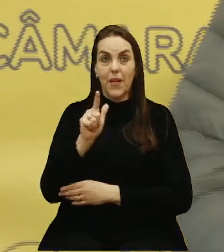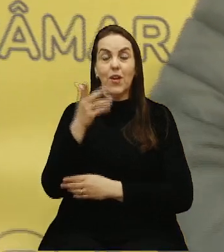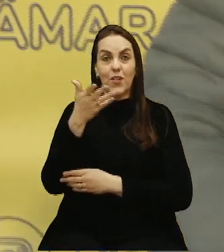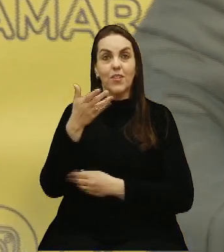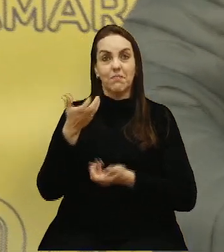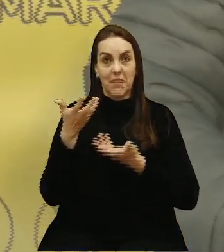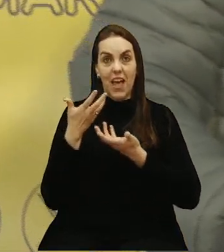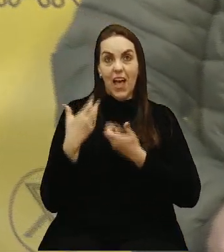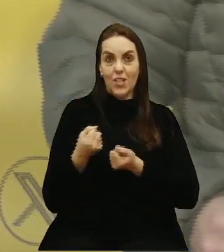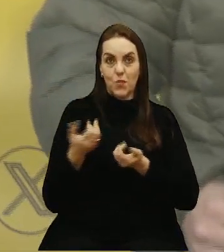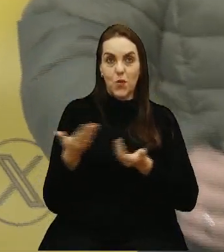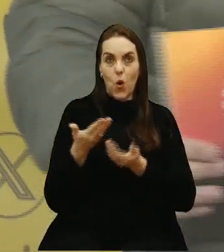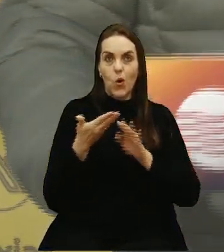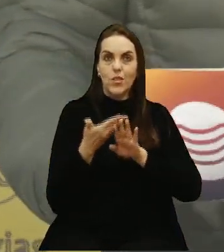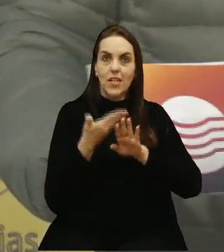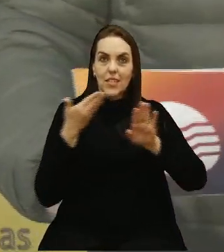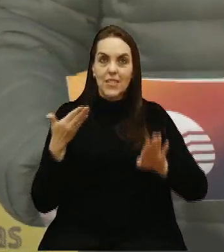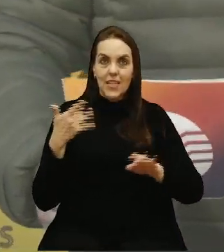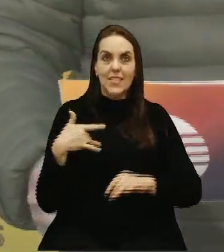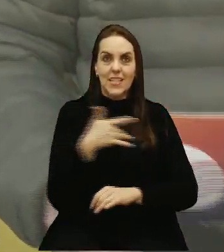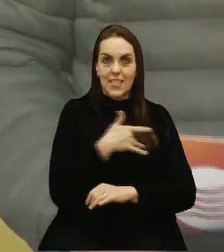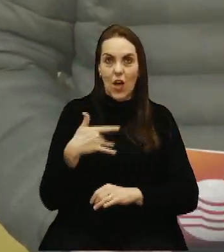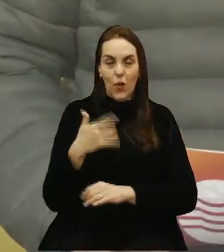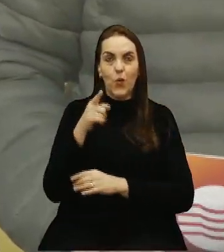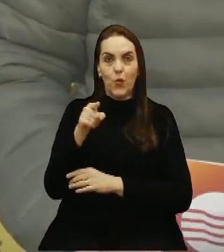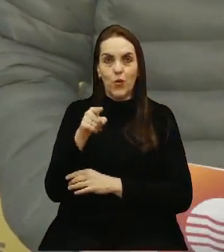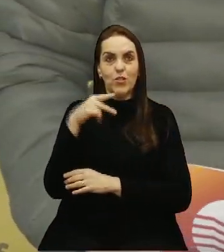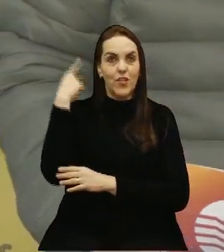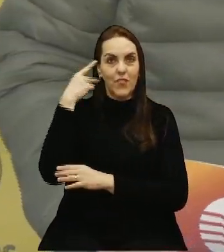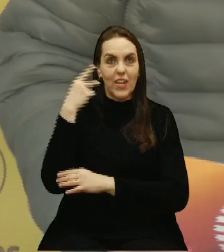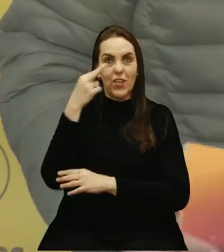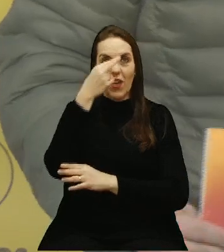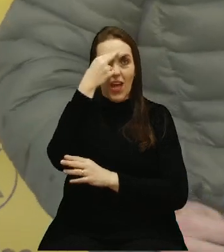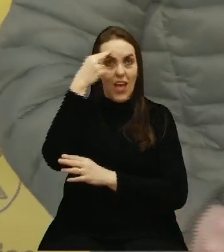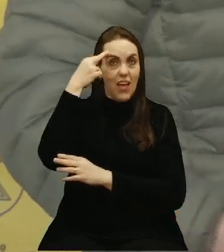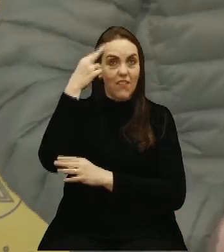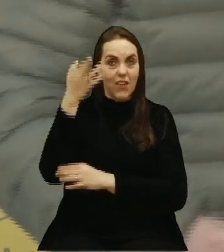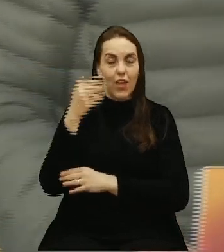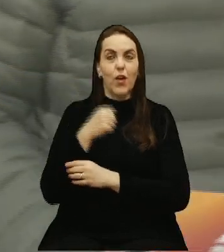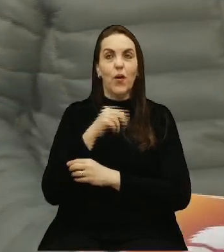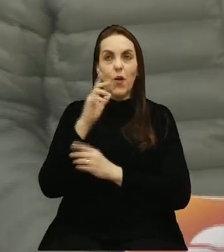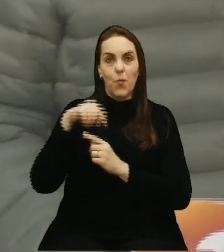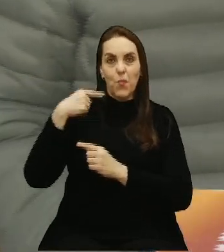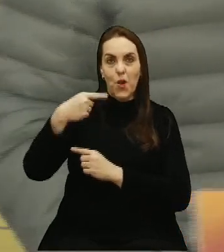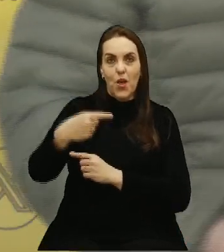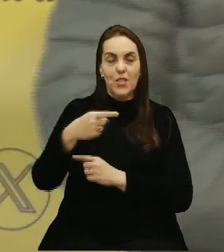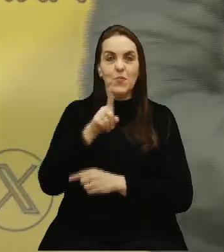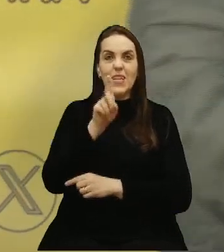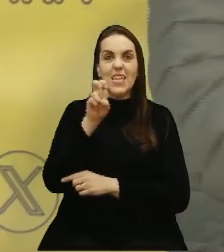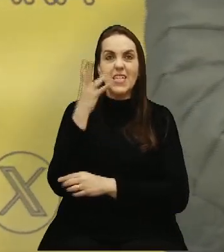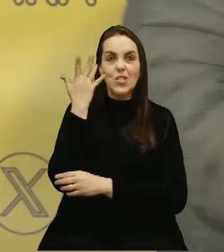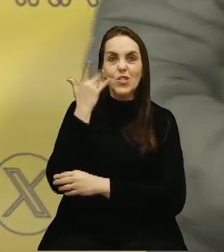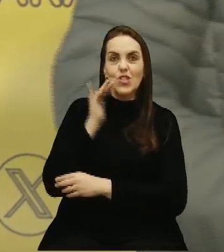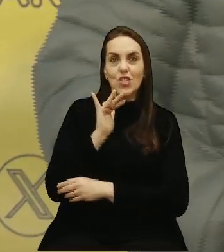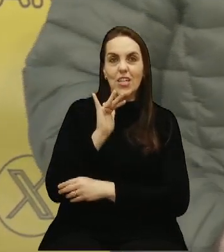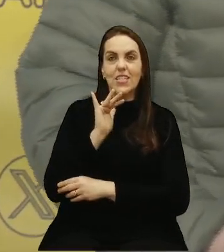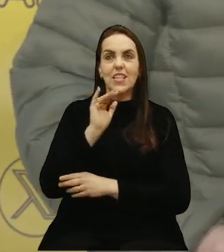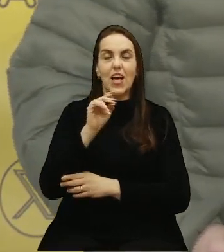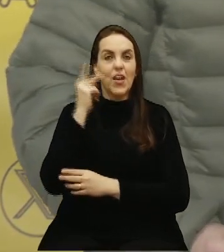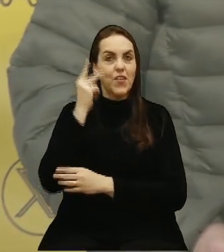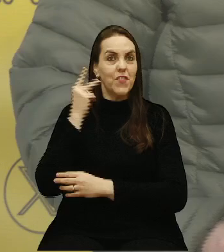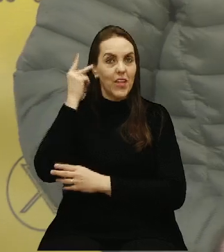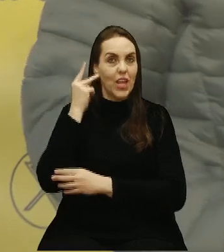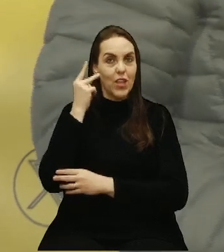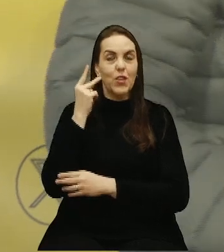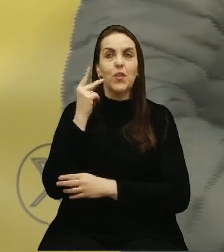cadeira em licença saúde do vereador Rafael Bueno pelos próximos 15 dias. O vereador Mauro já